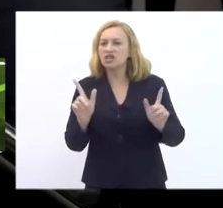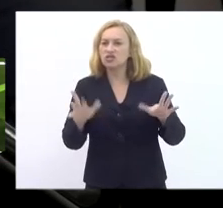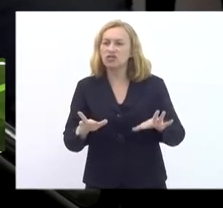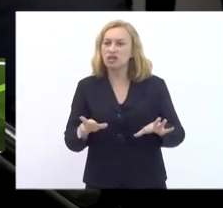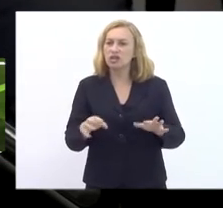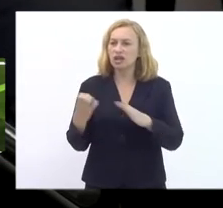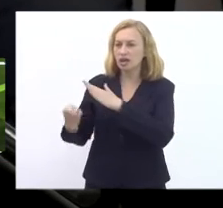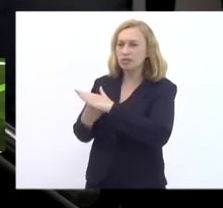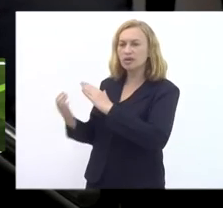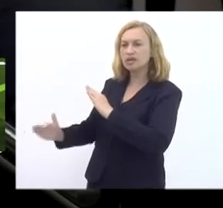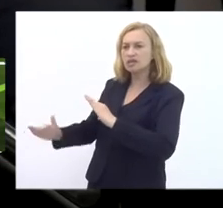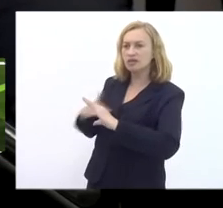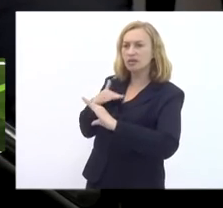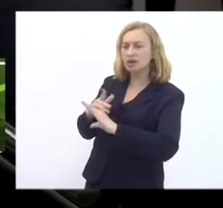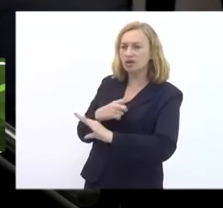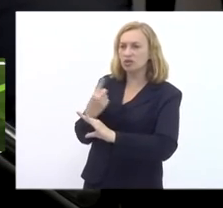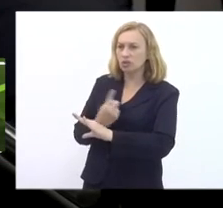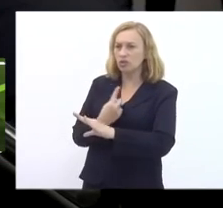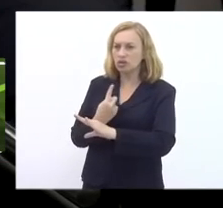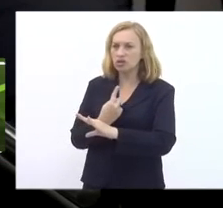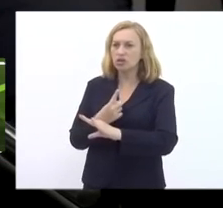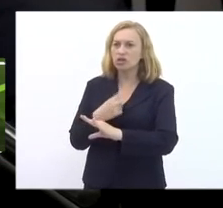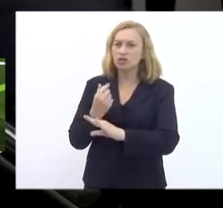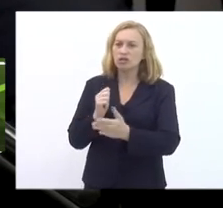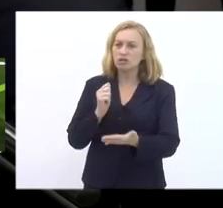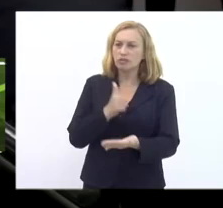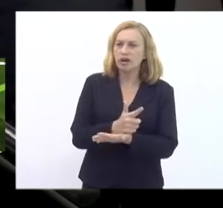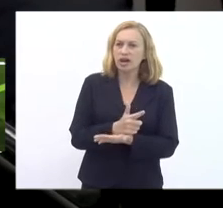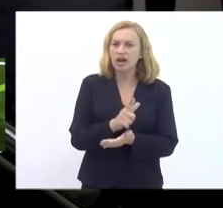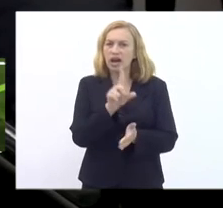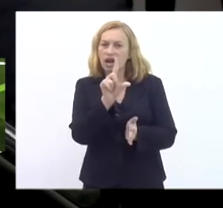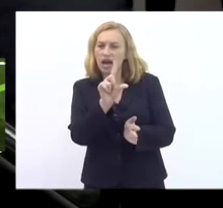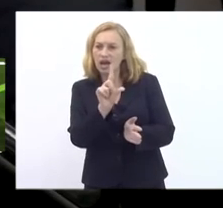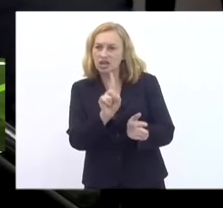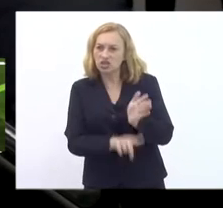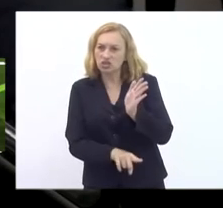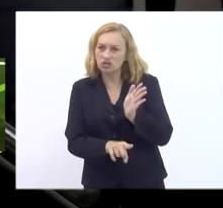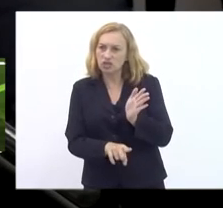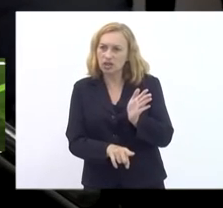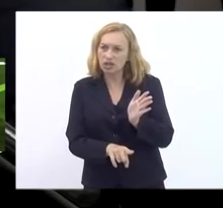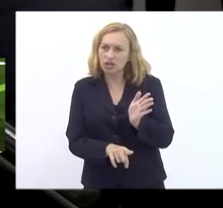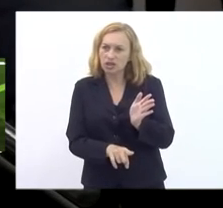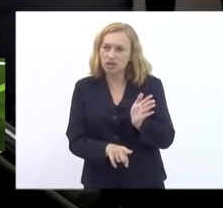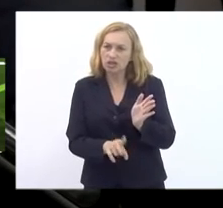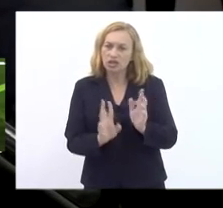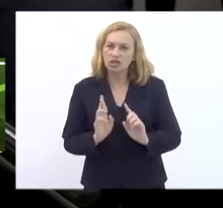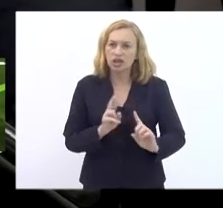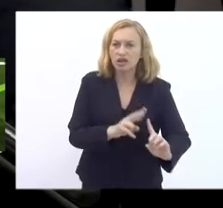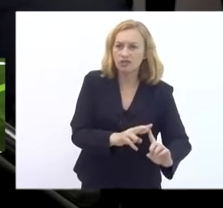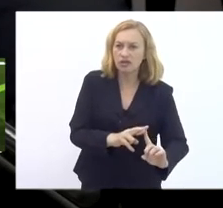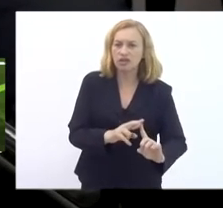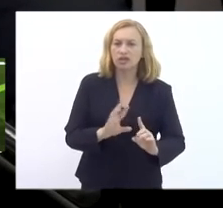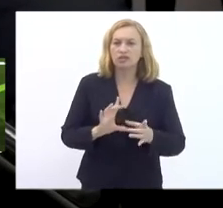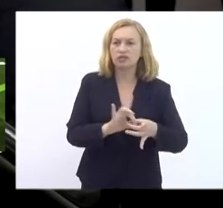concessionária vai mandar para a gente e a gente vai efetuar o pagamento dessa diferença da tarifa de referência que será